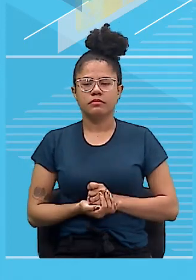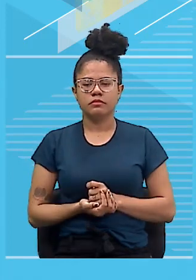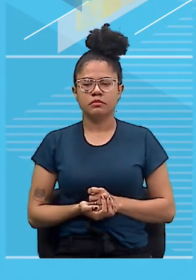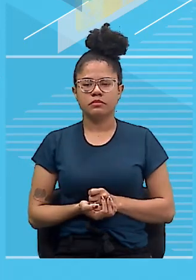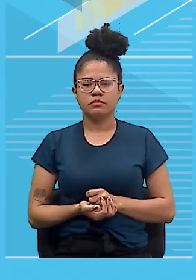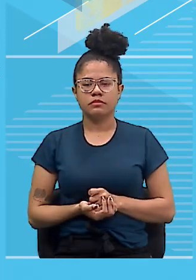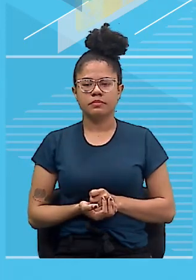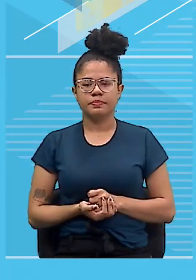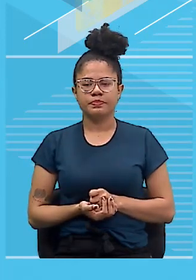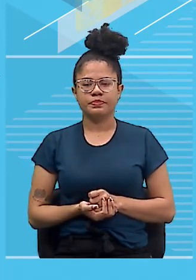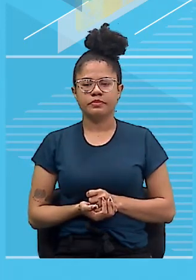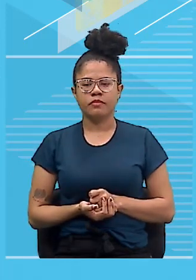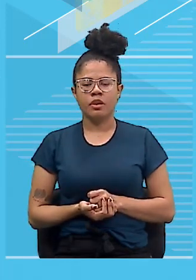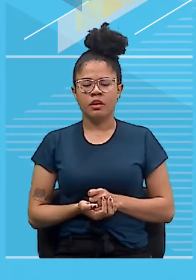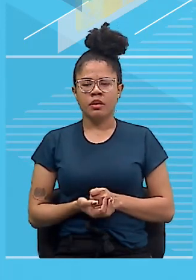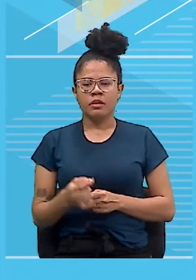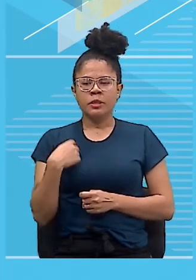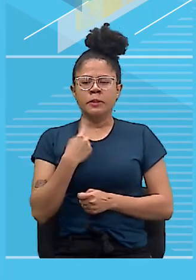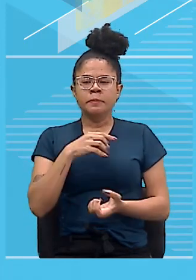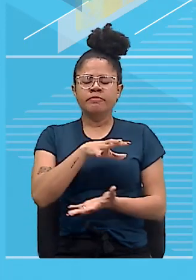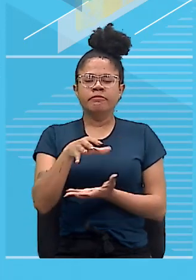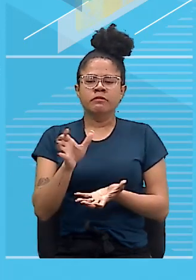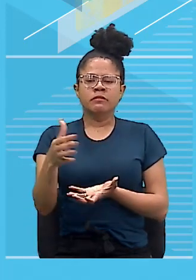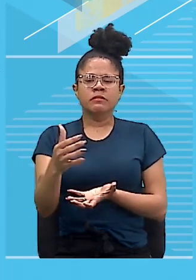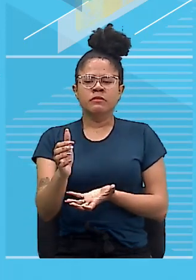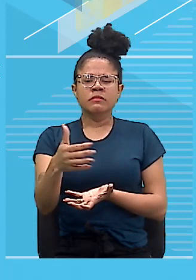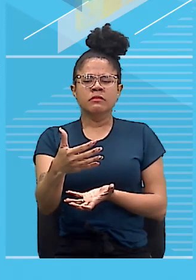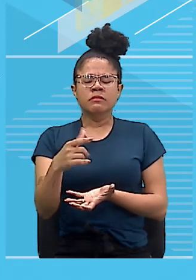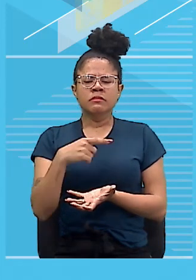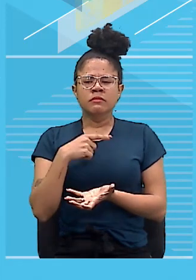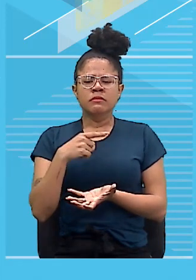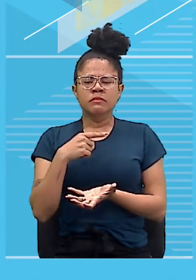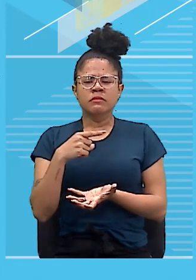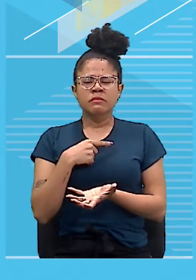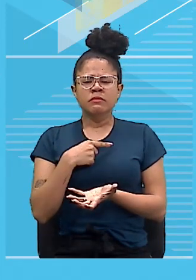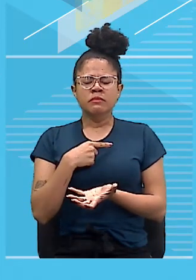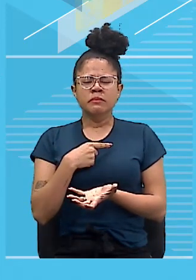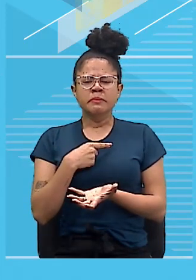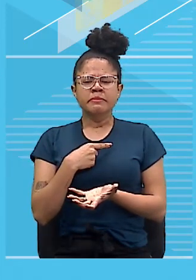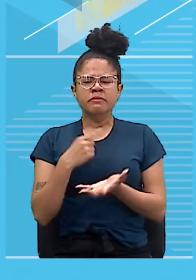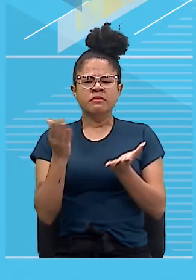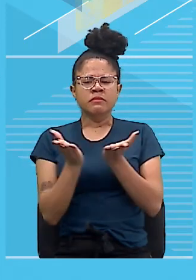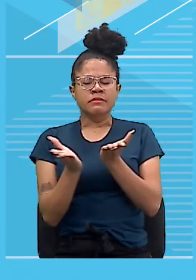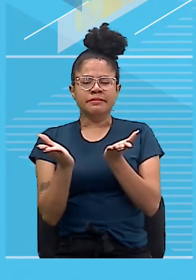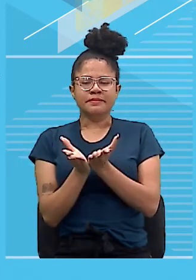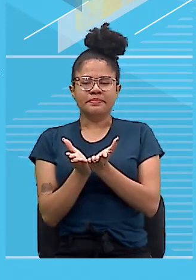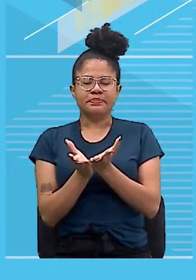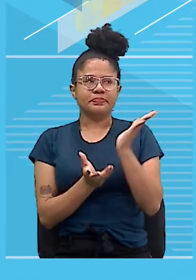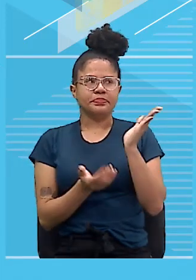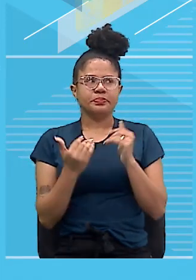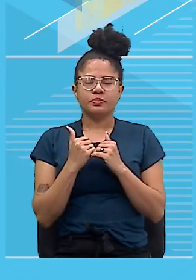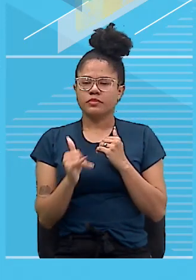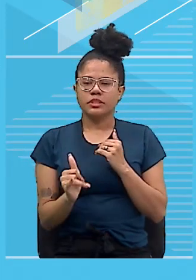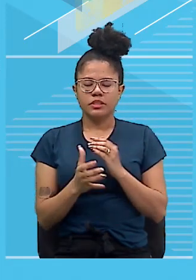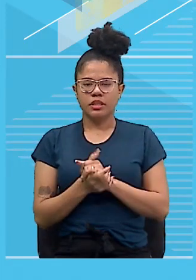e isso Santiago porque o nosso acidente predomina a religião religião cristã por isso que eles são